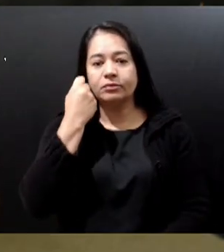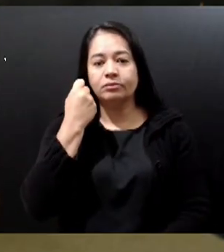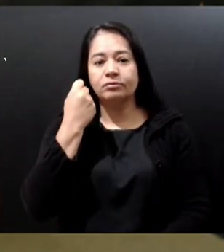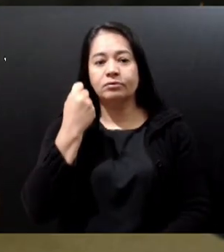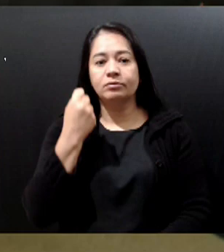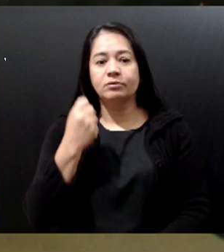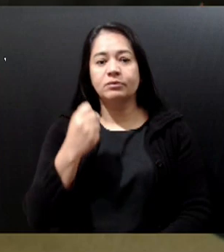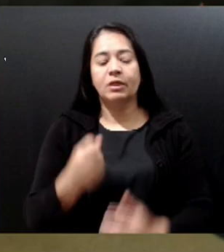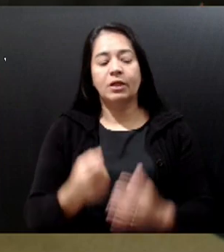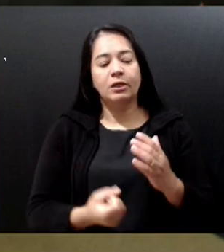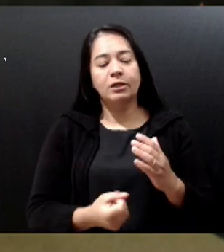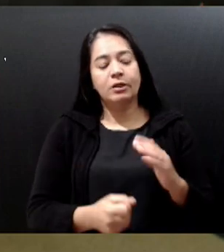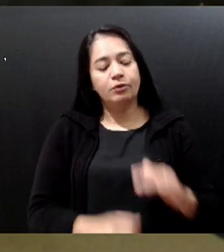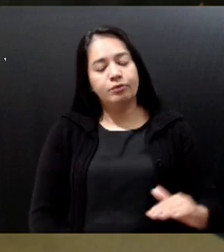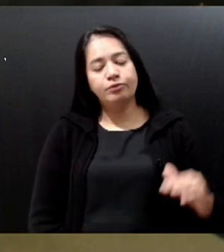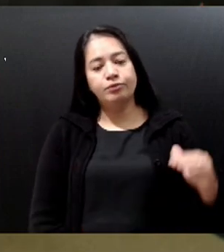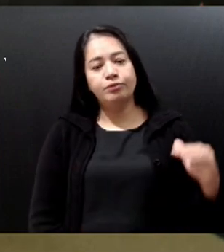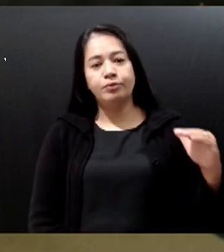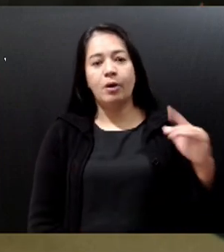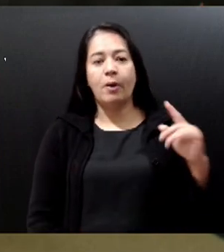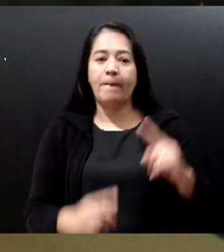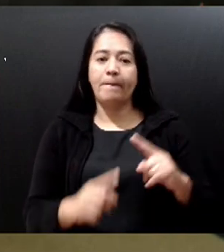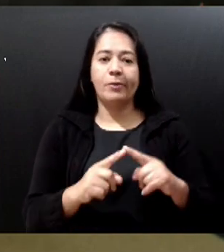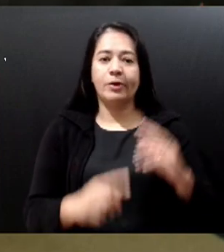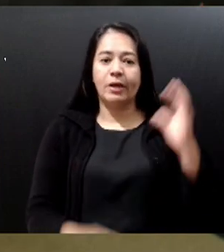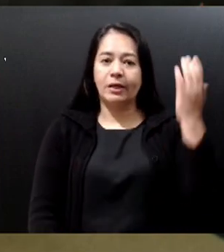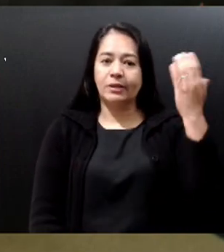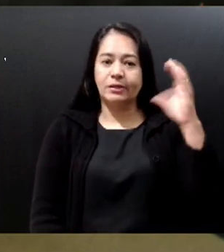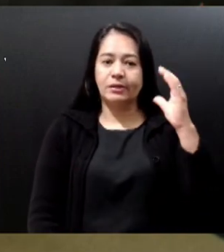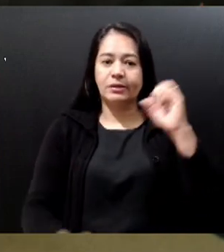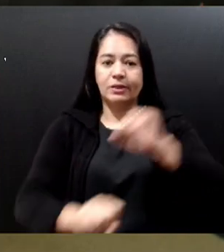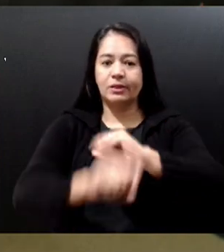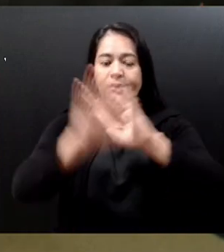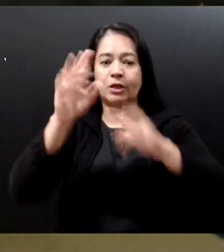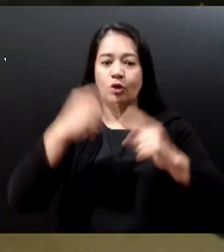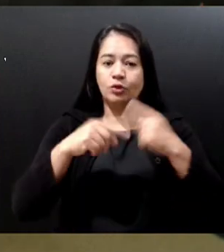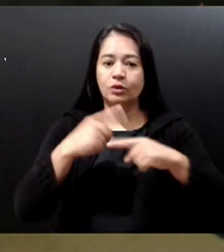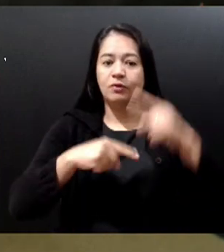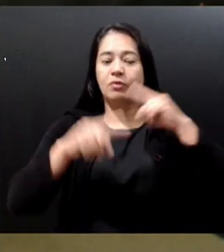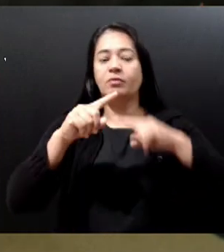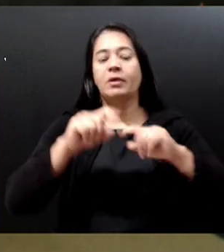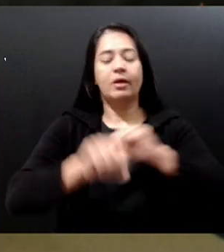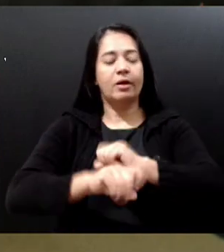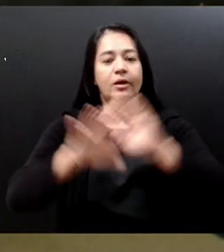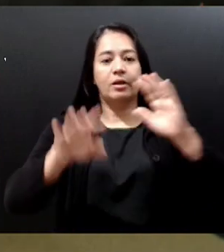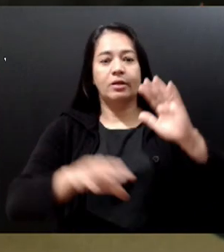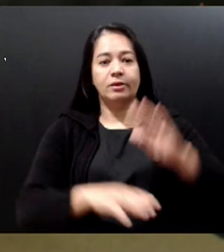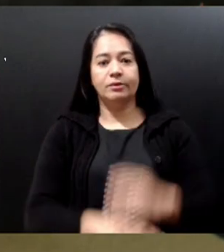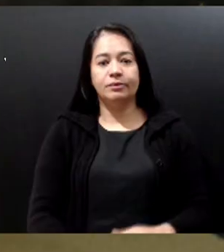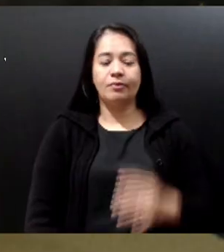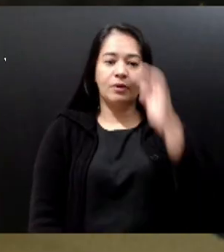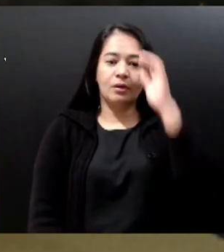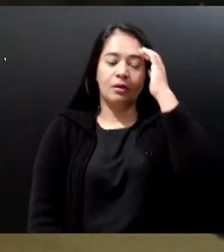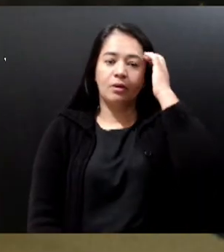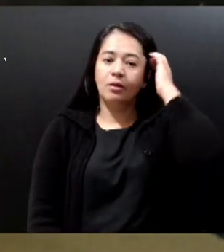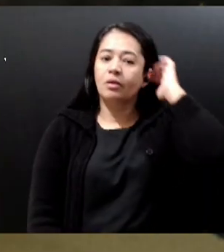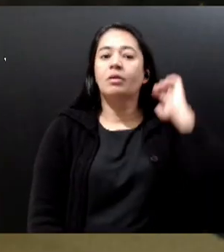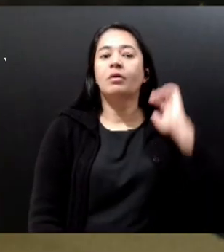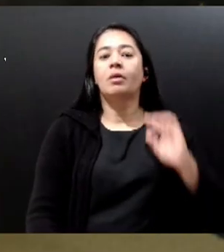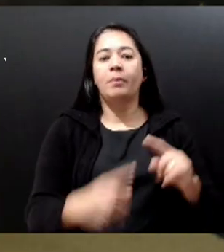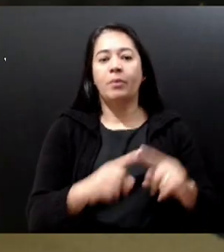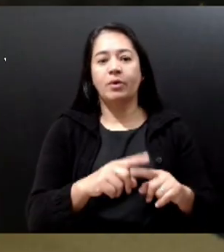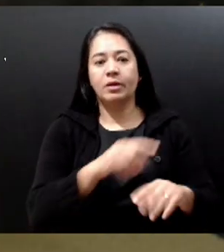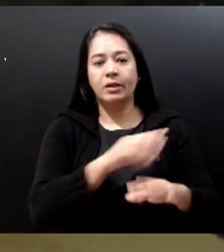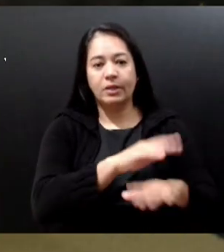Porque a ciência já é claro, o desenvolvimento das crianças criadas por casais homoafetivos é saudável, sim,